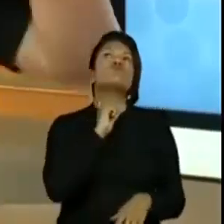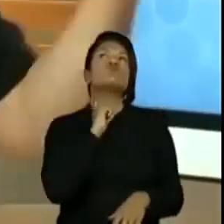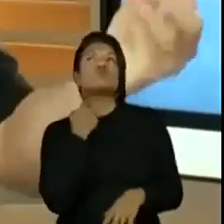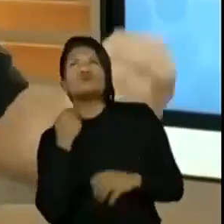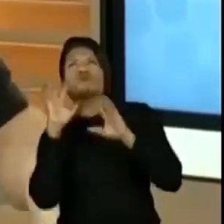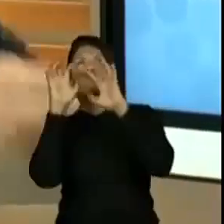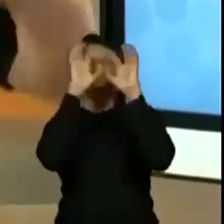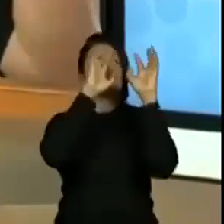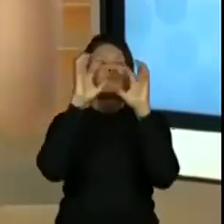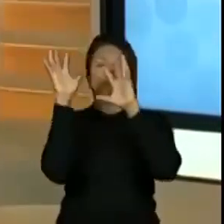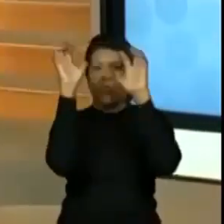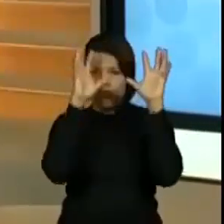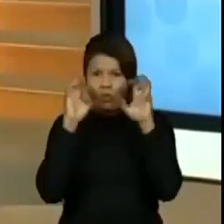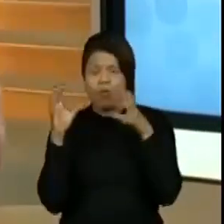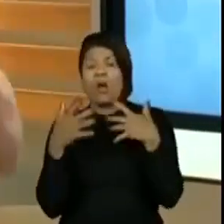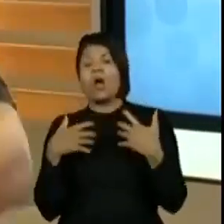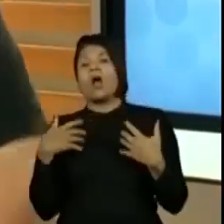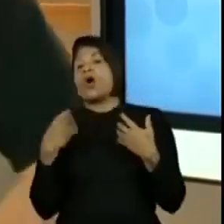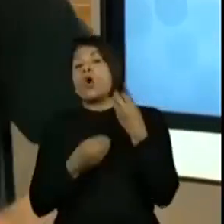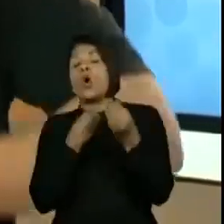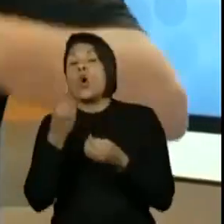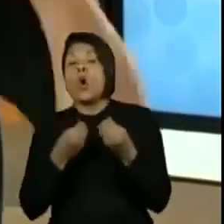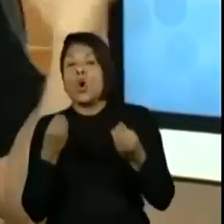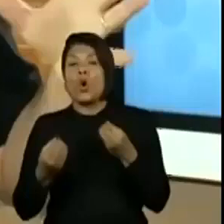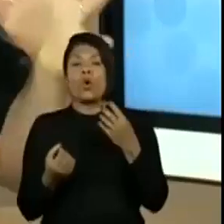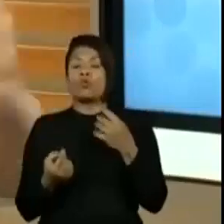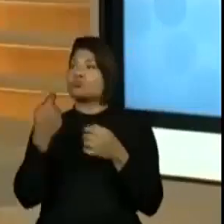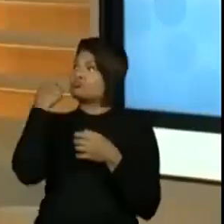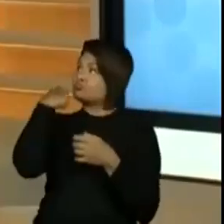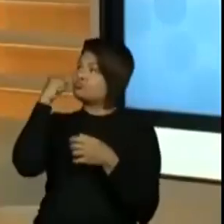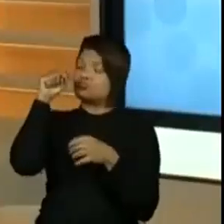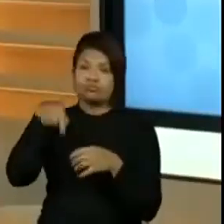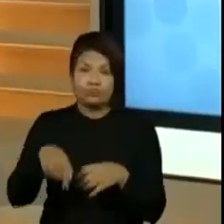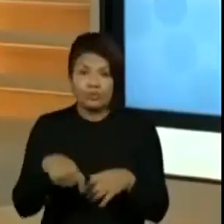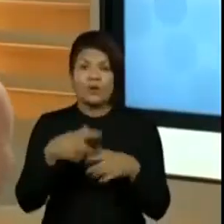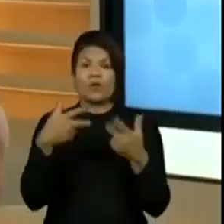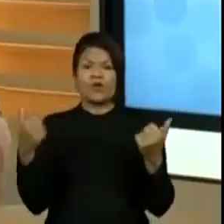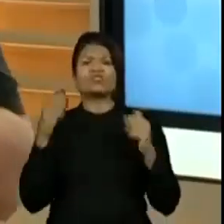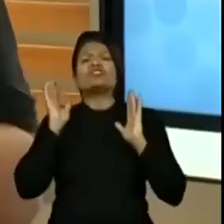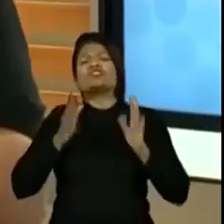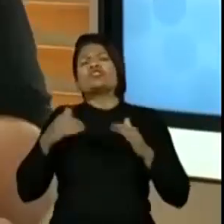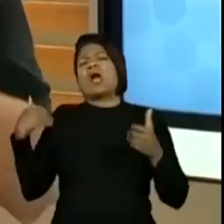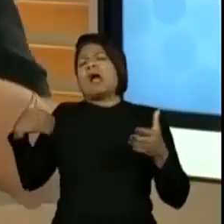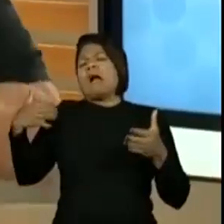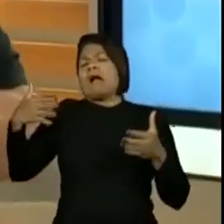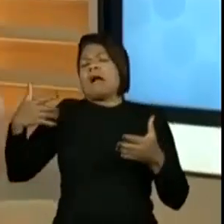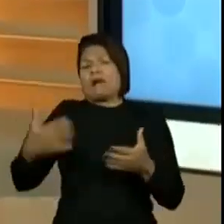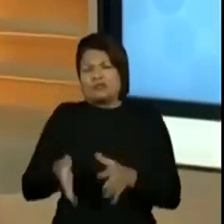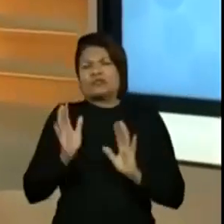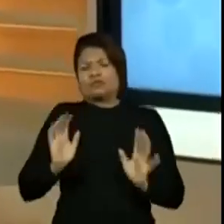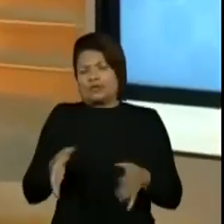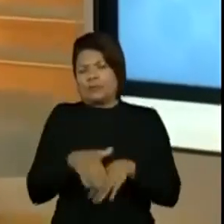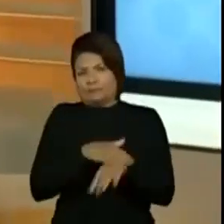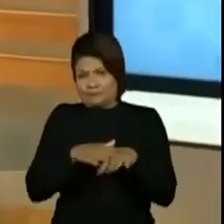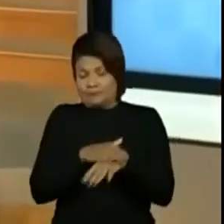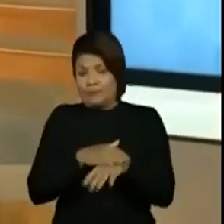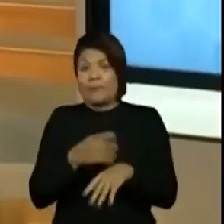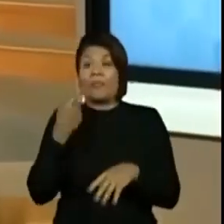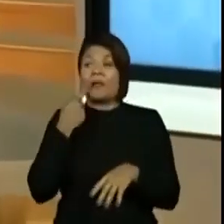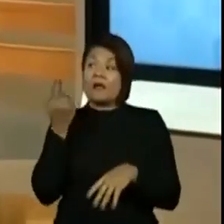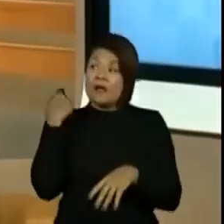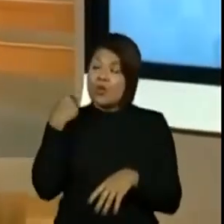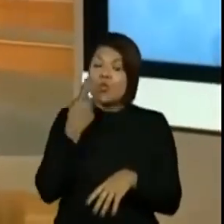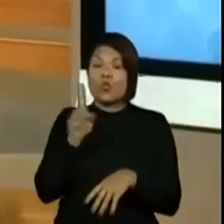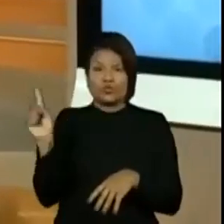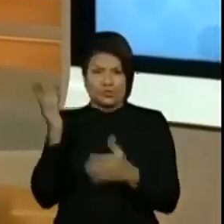aqui, produto acolá, da onde vem a origem, meu Deus! Discutimos várias coisas. E aí, na nossa última aula,